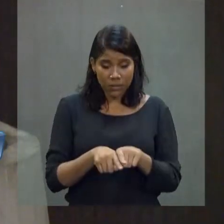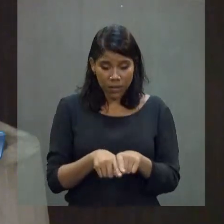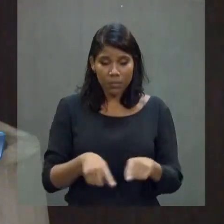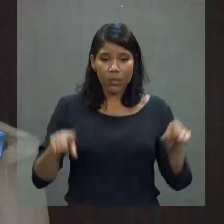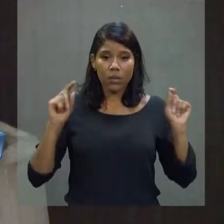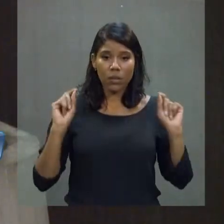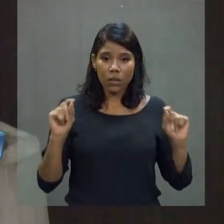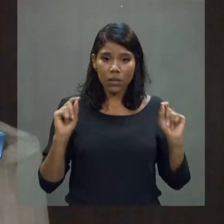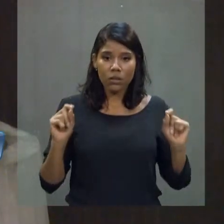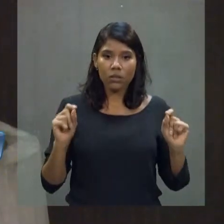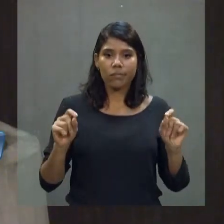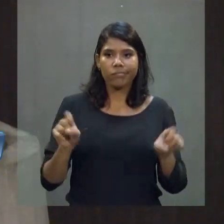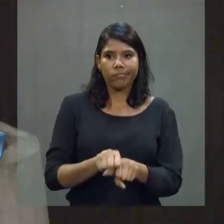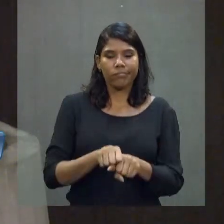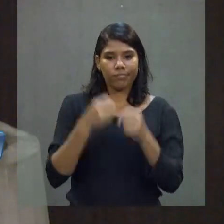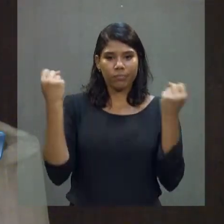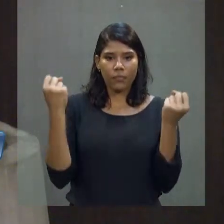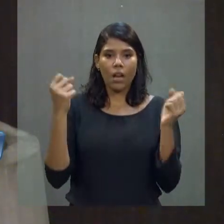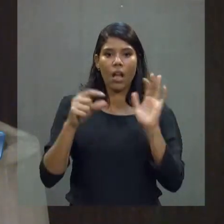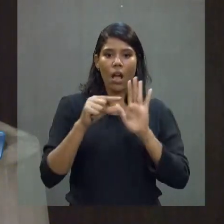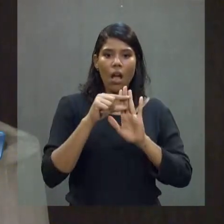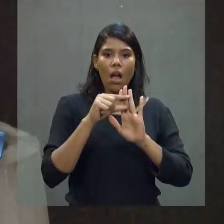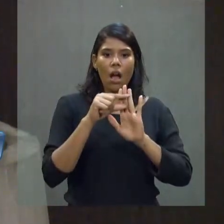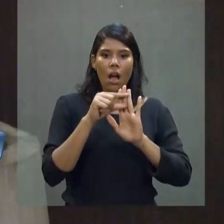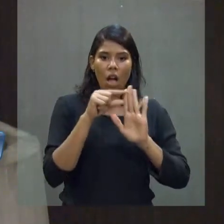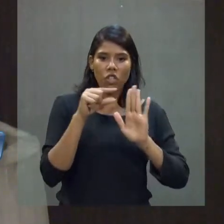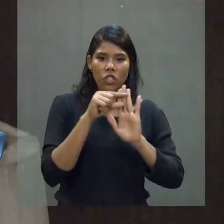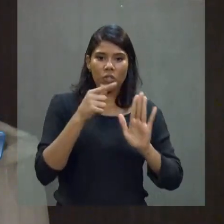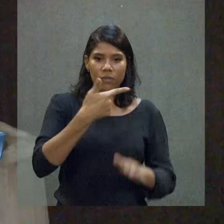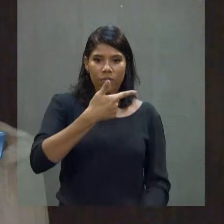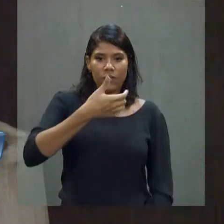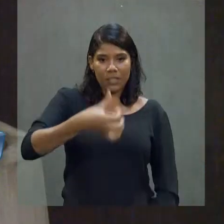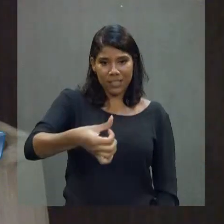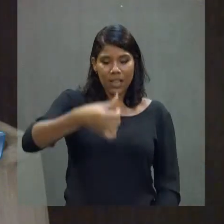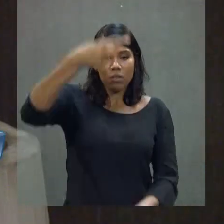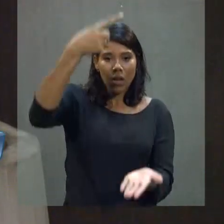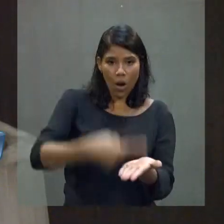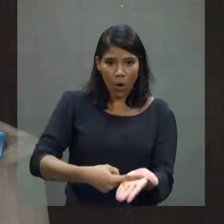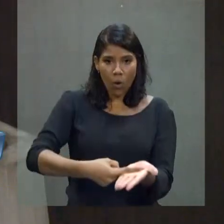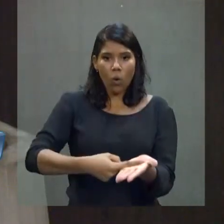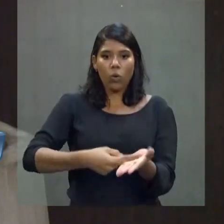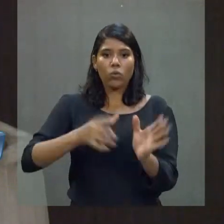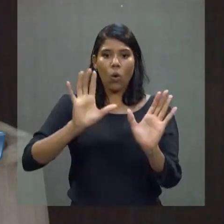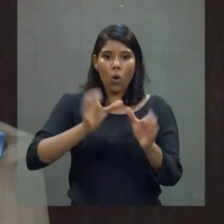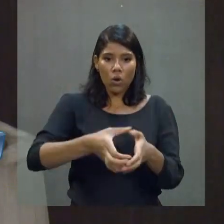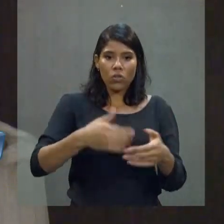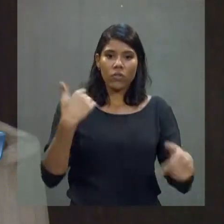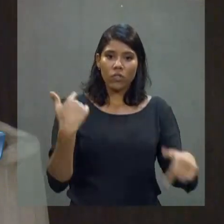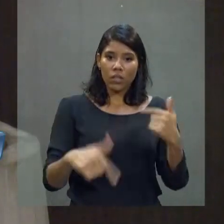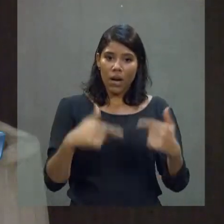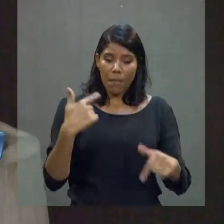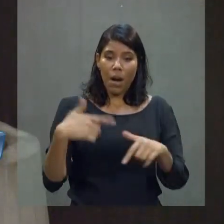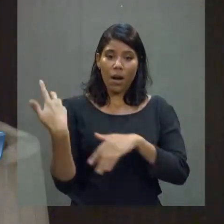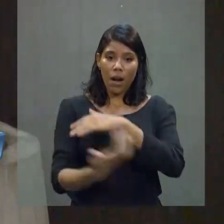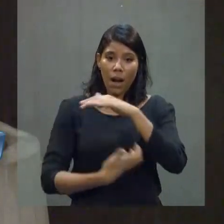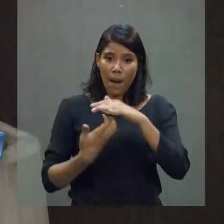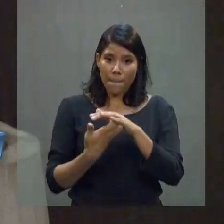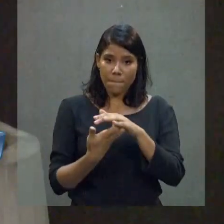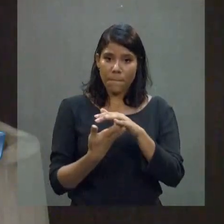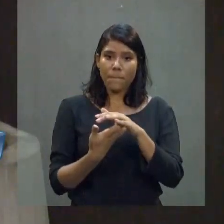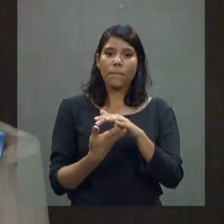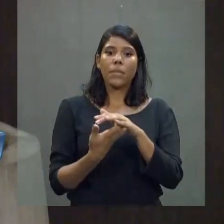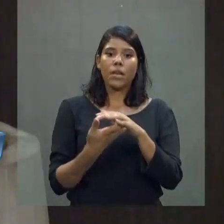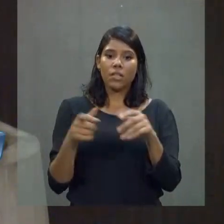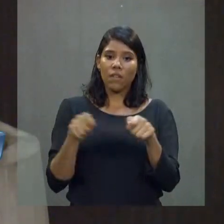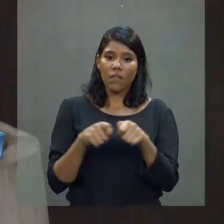instância, a quebra do artigo 26 do acordo coletivo de trabalho que a empresa